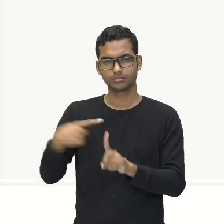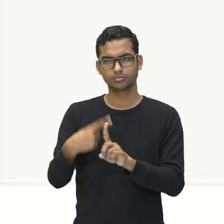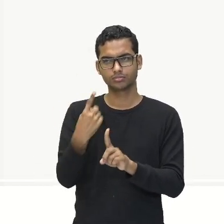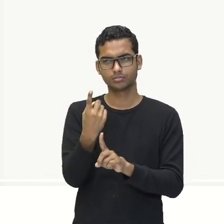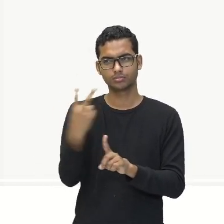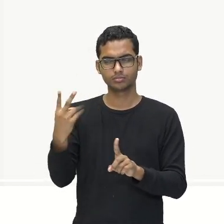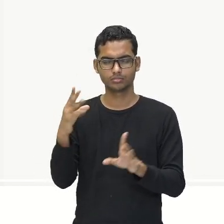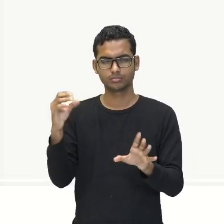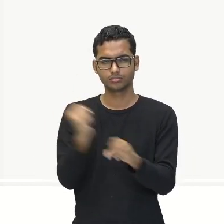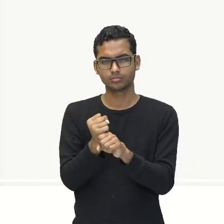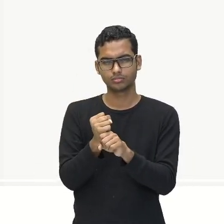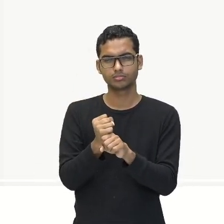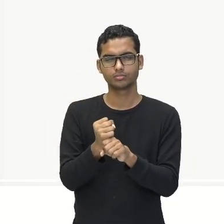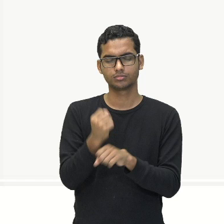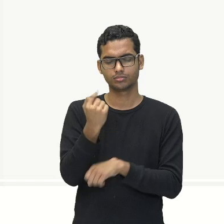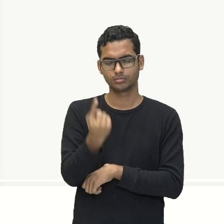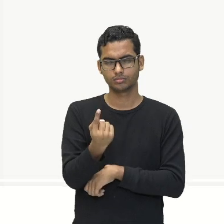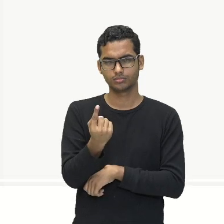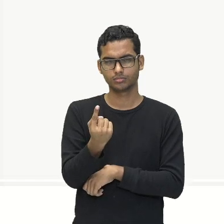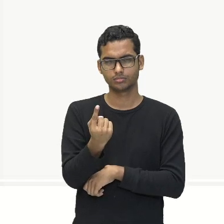192.